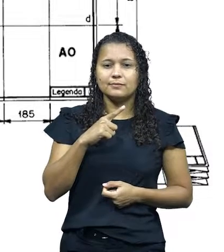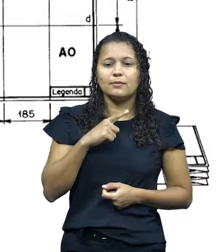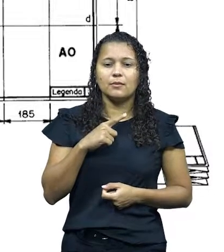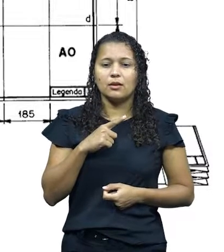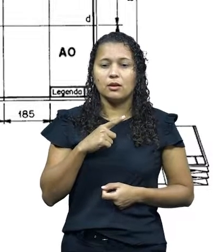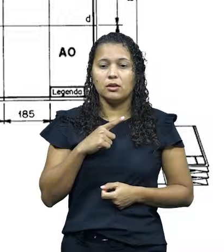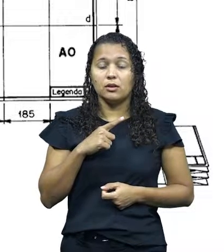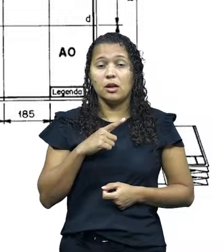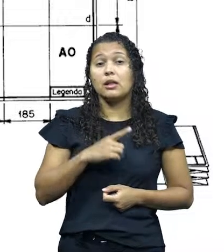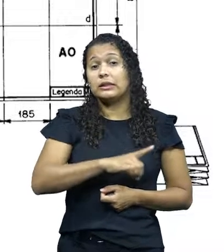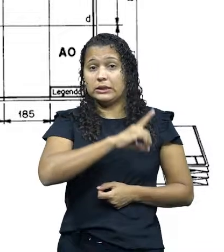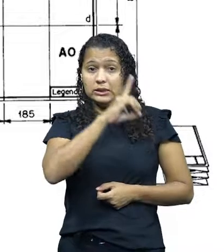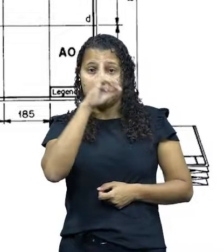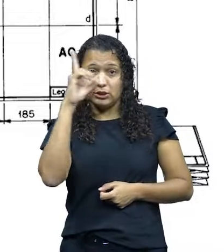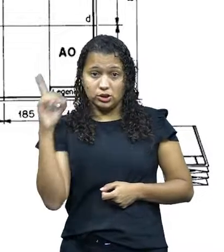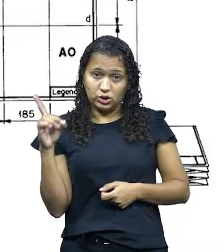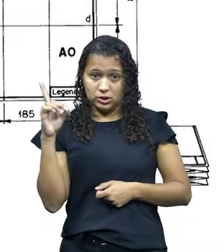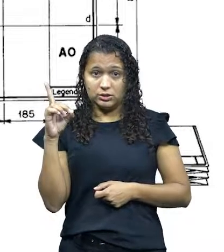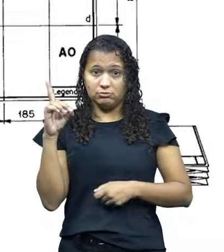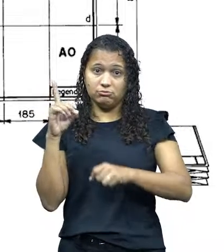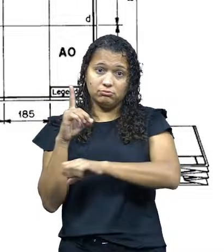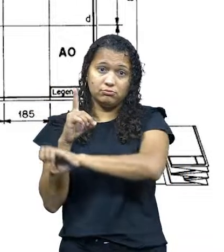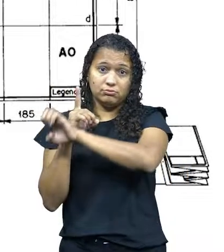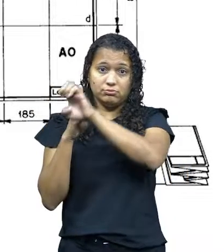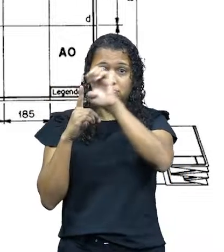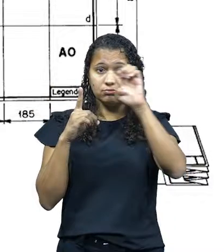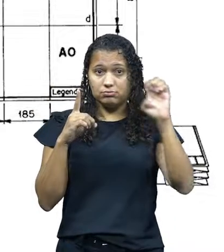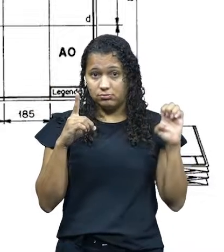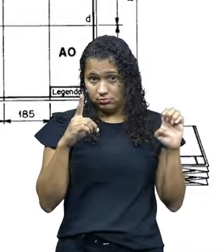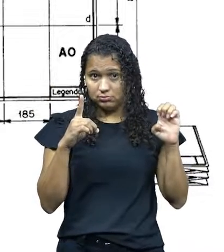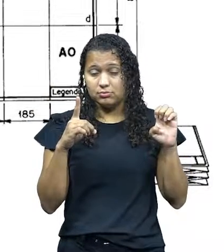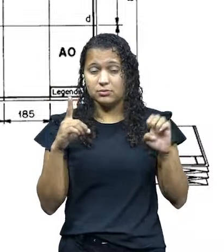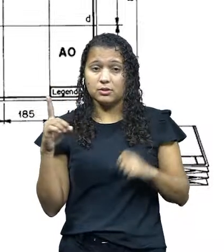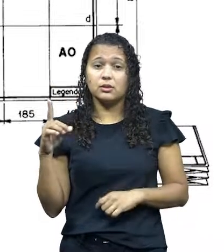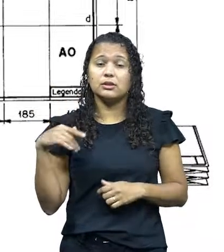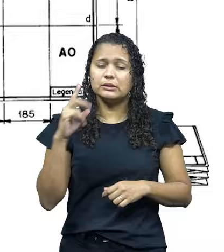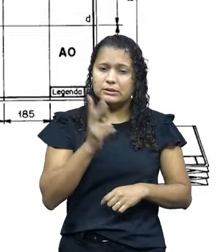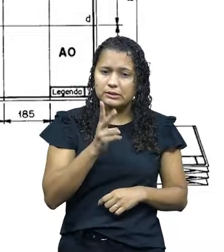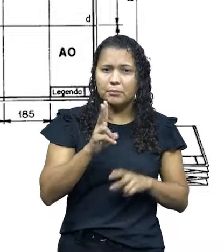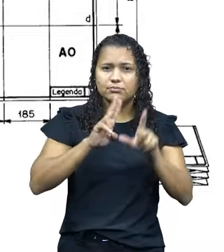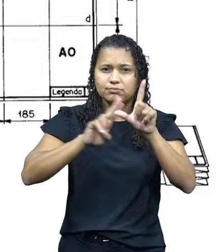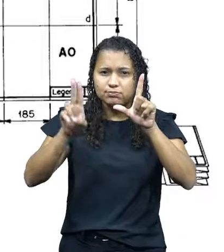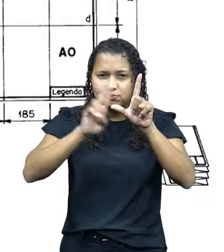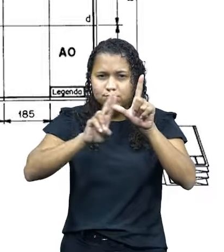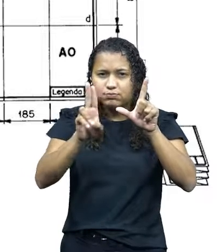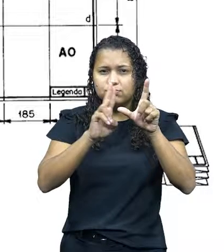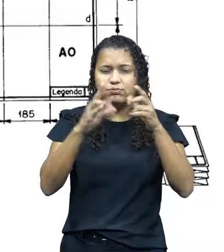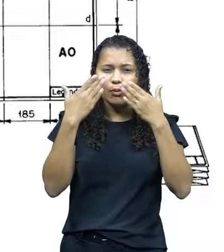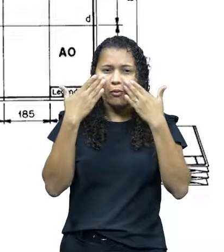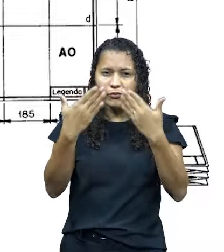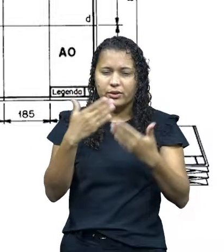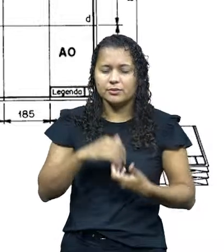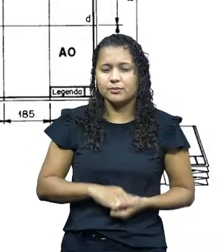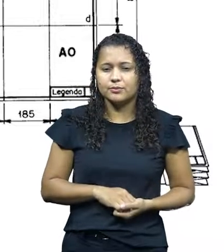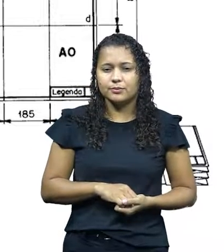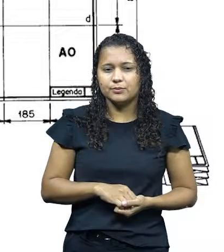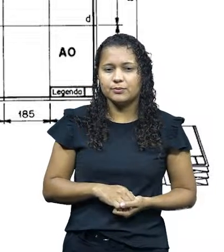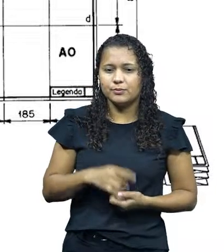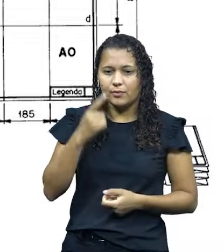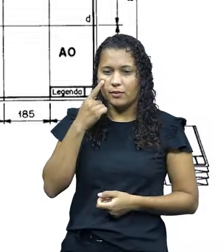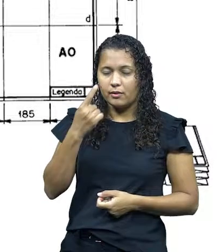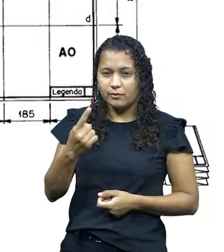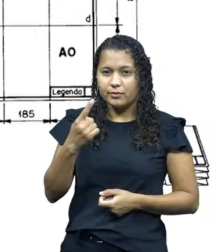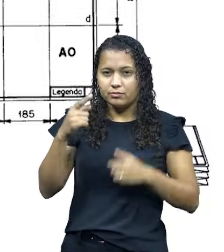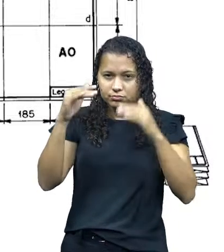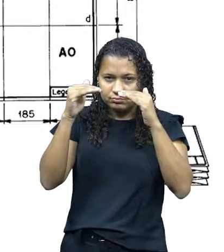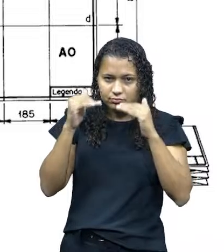tem que começar da direita para a esquerda, deixando sempre a legenda visível. Então aqui, contem comigo, aqui